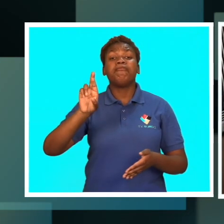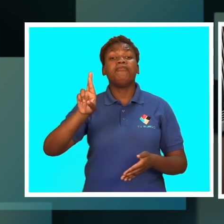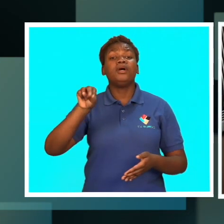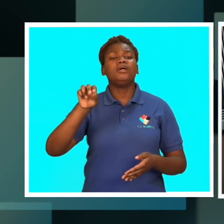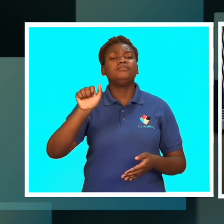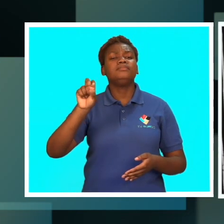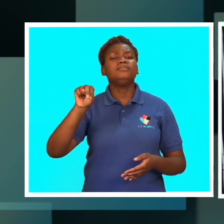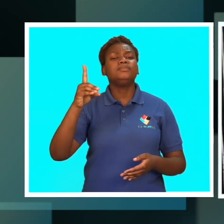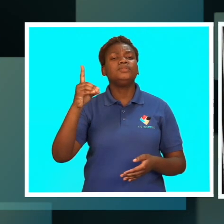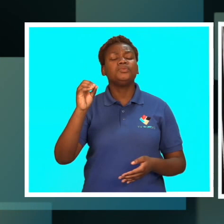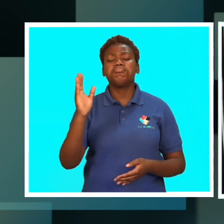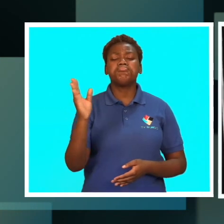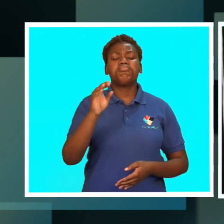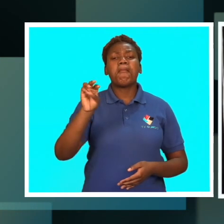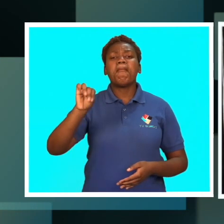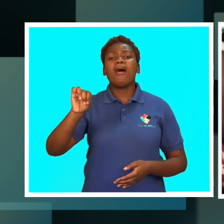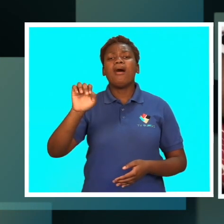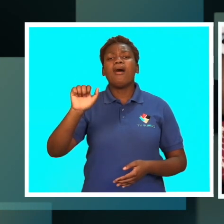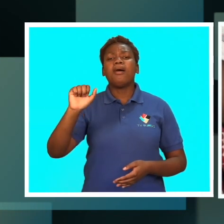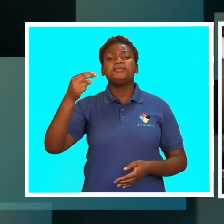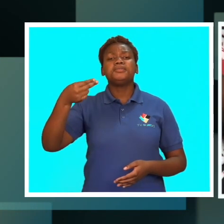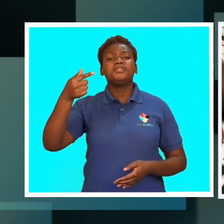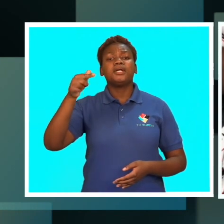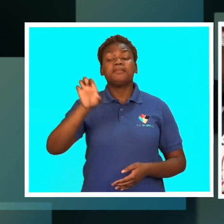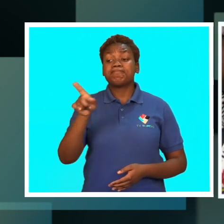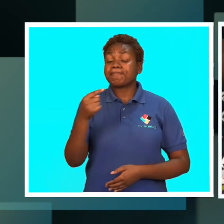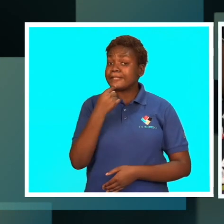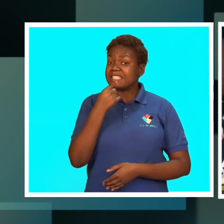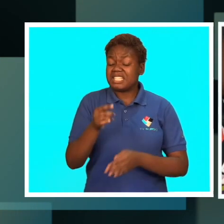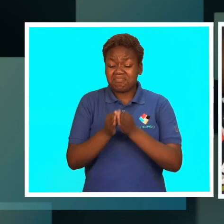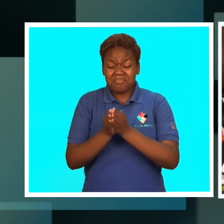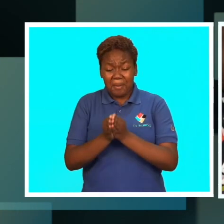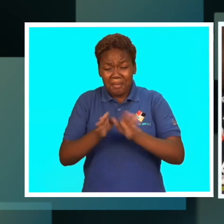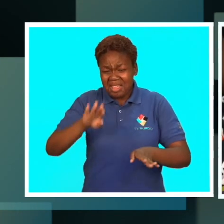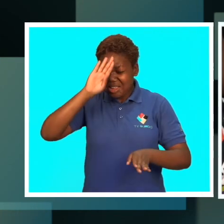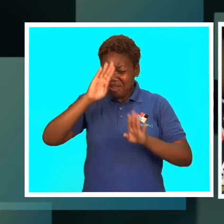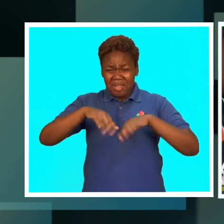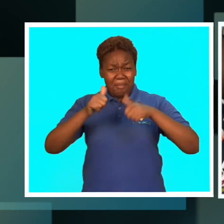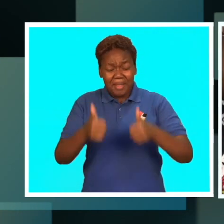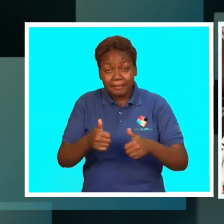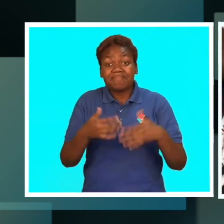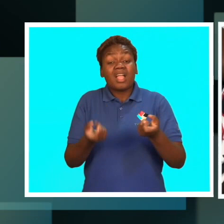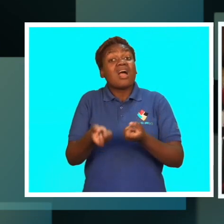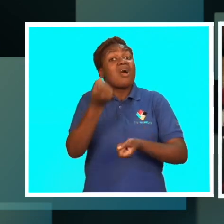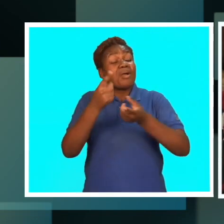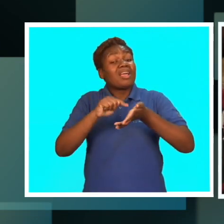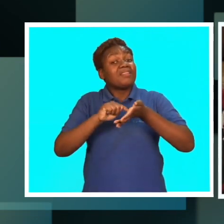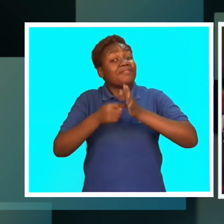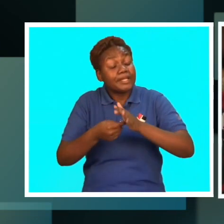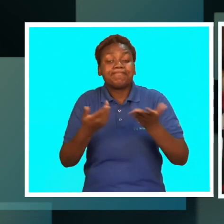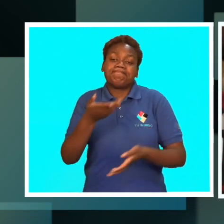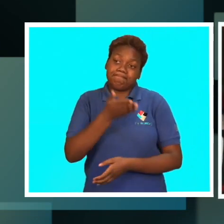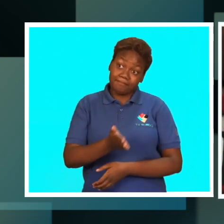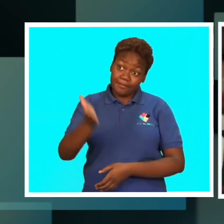tradicional, explica que não são todas as doenças que encontram solução na medicina tradicional. Ele revela que, em alguns casos,